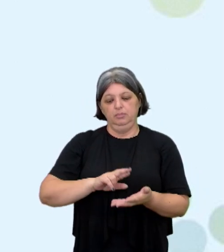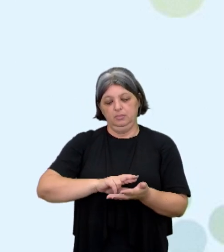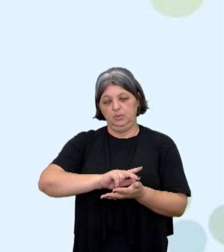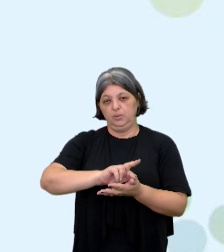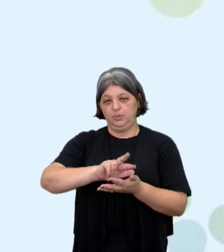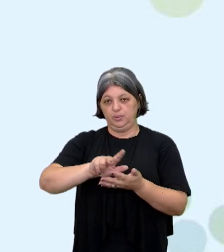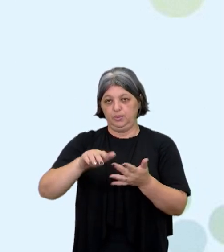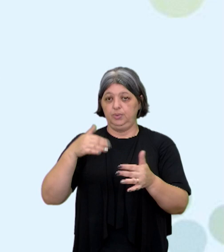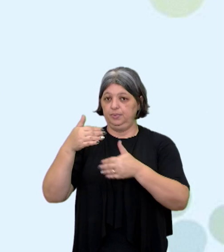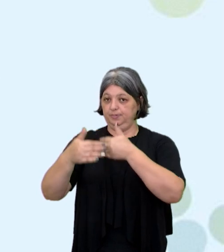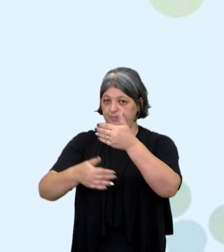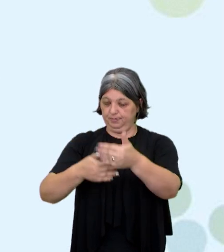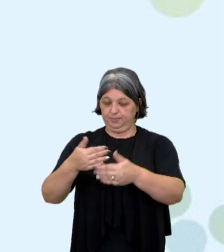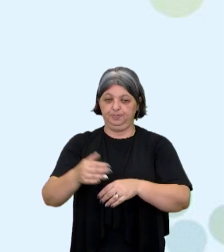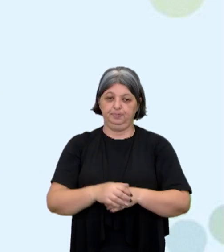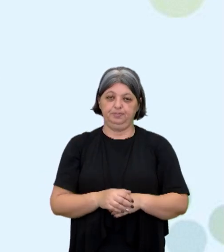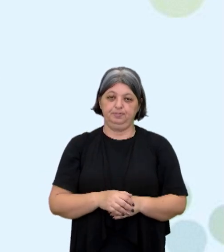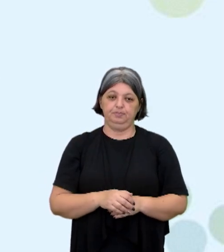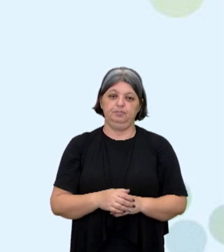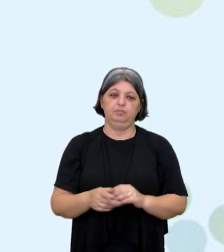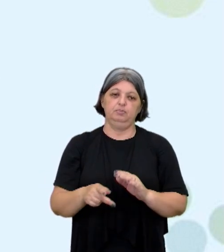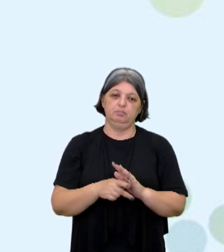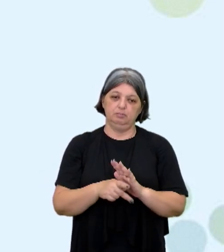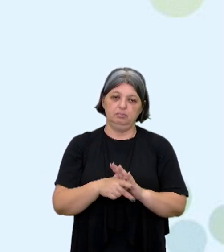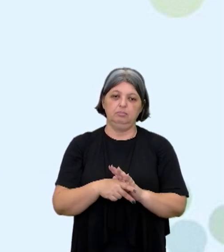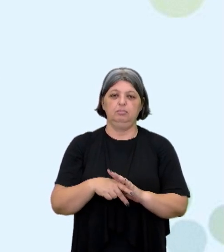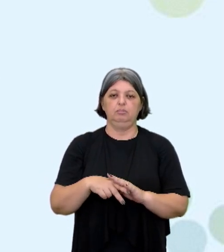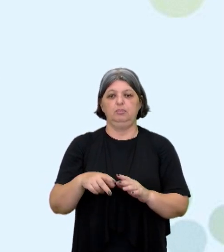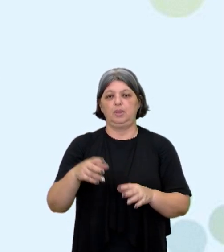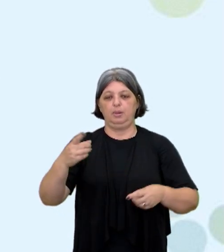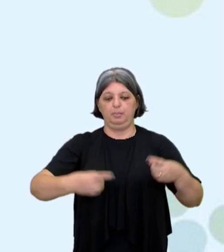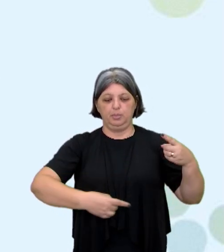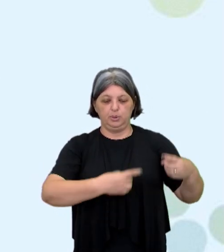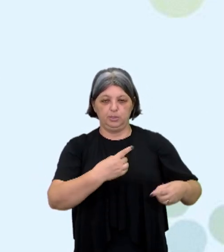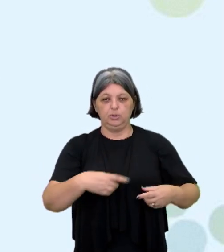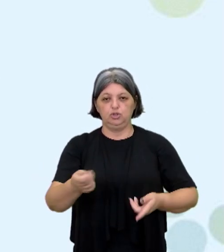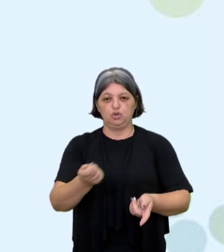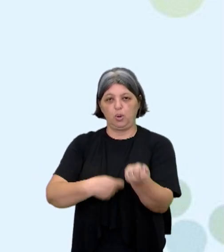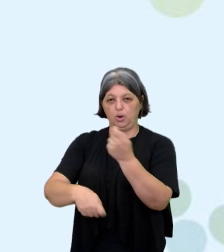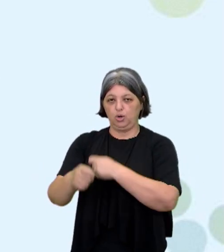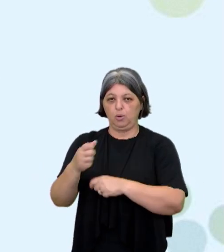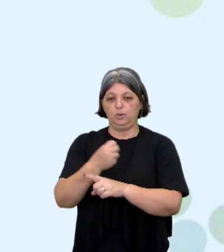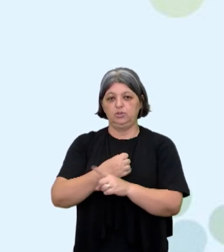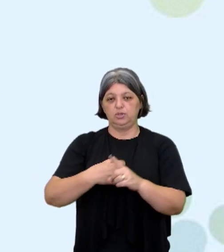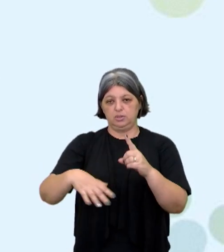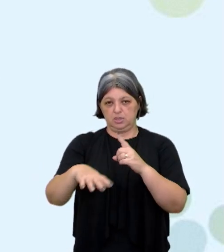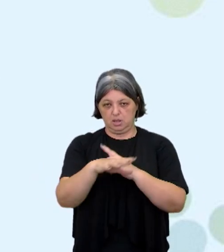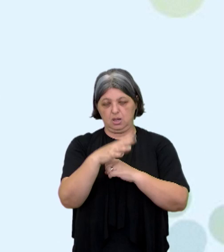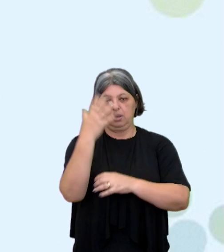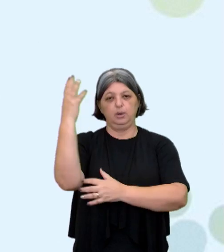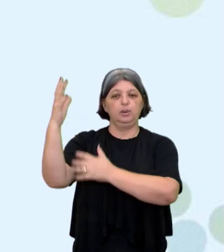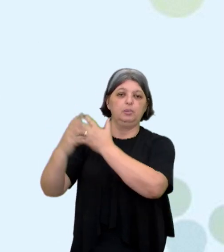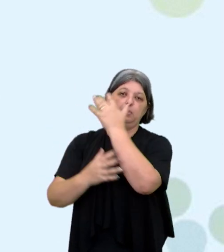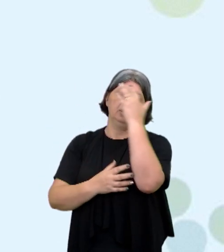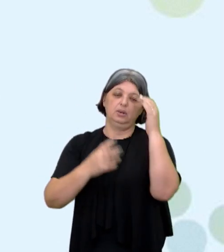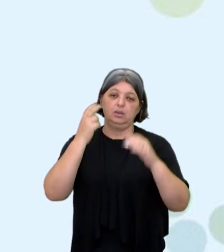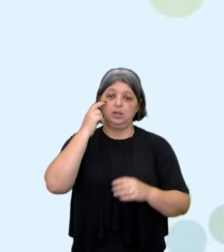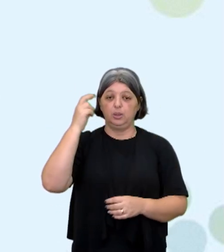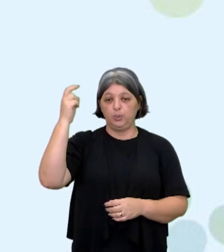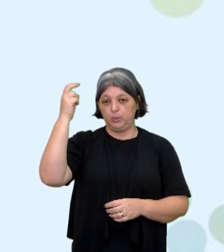processos. Processos, assim, de natureza humana, portanto, políticos, econômicos, sociais, ambientais,